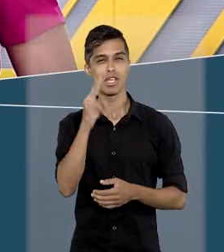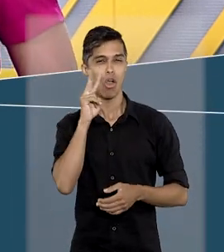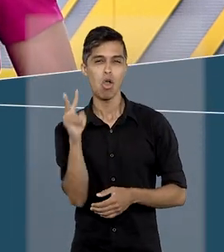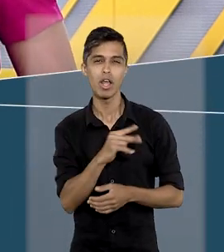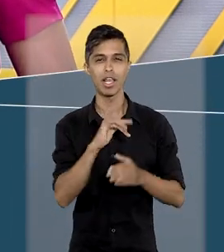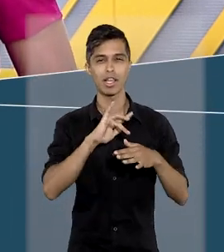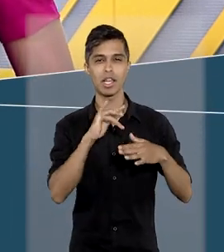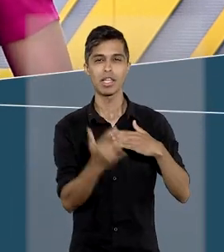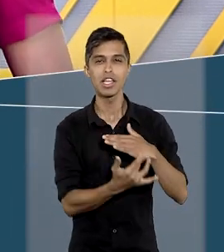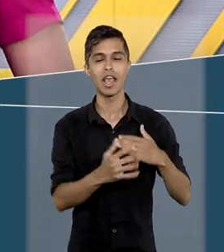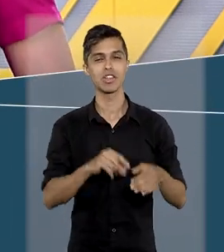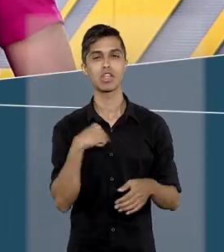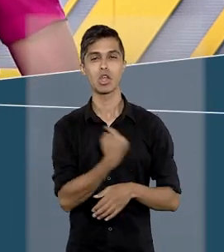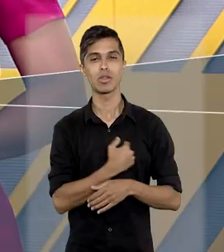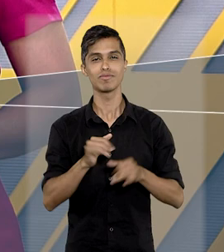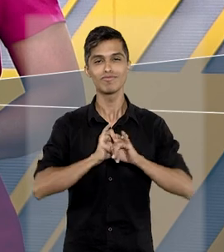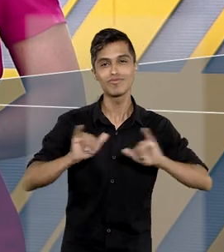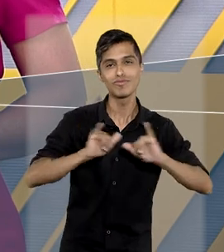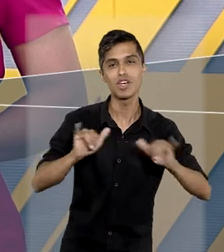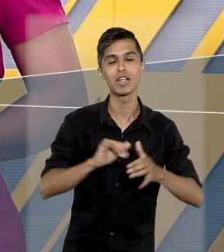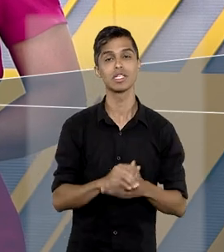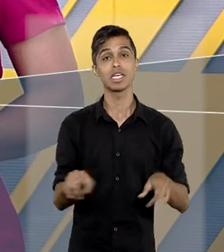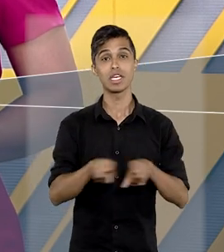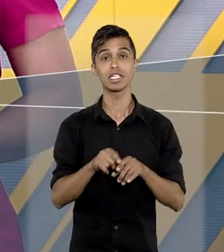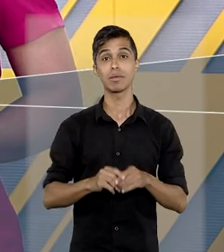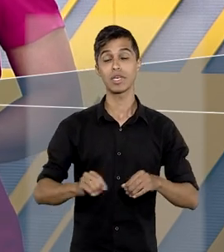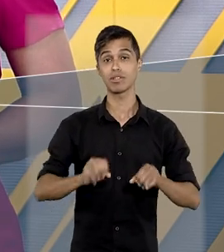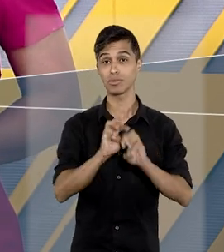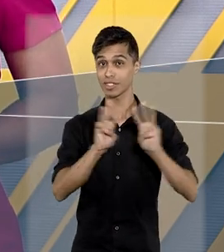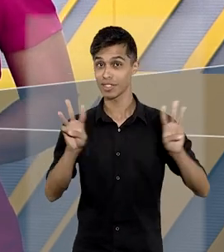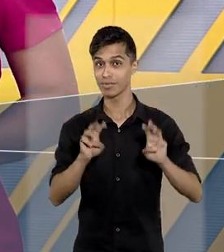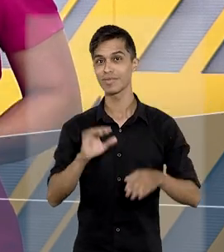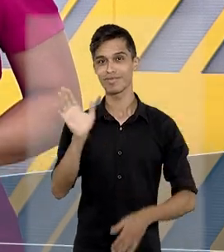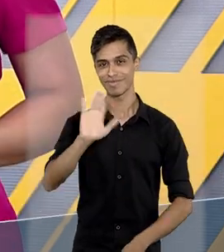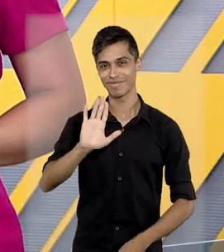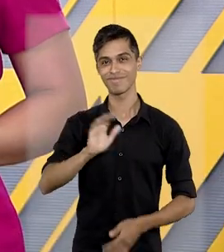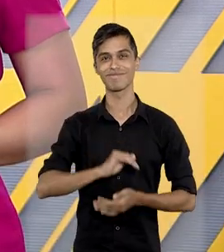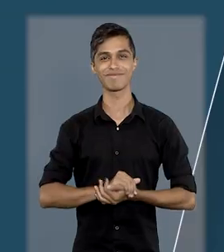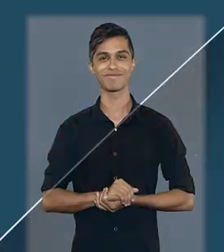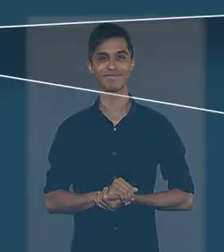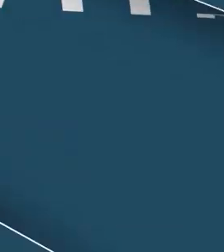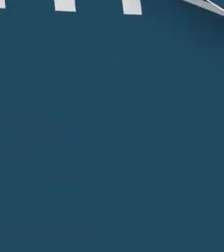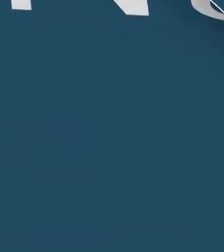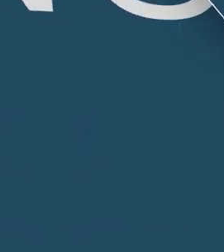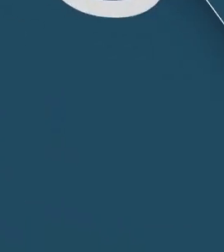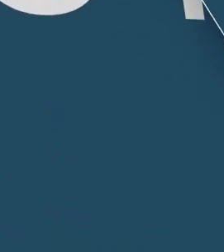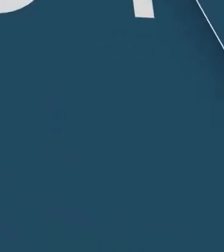notícias no site do STJ e nas nossas redes sociais. Até a próxima!